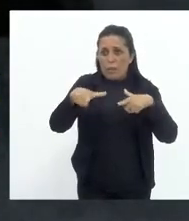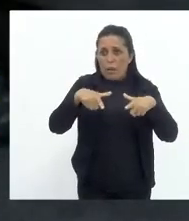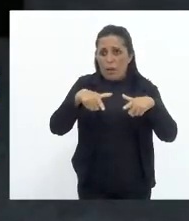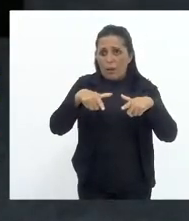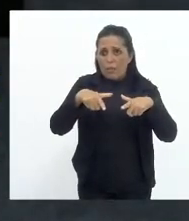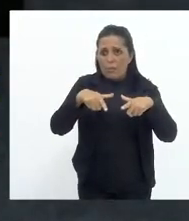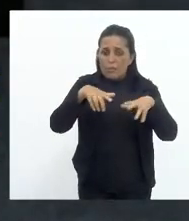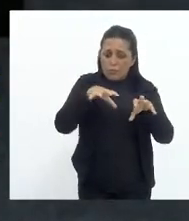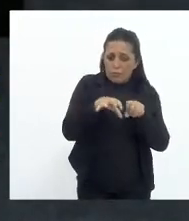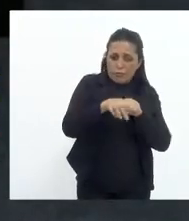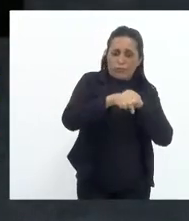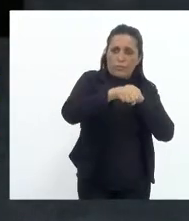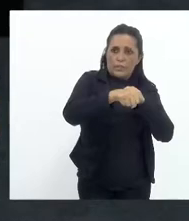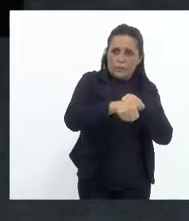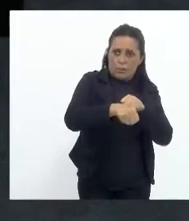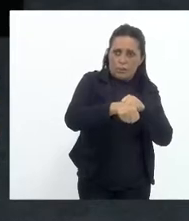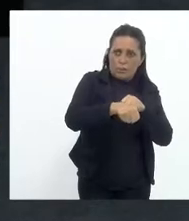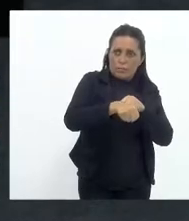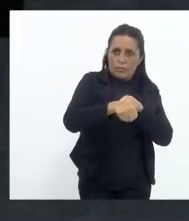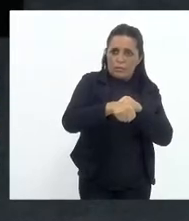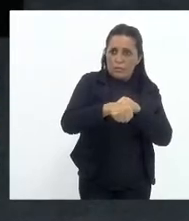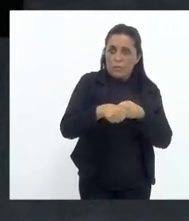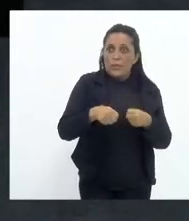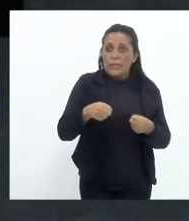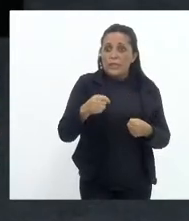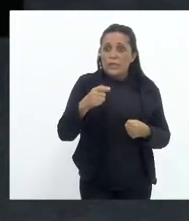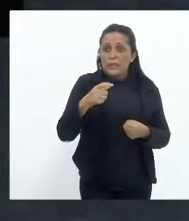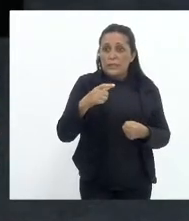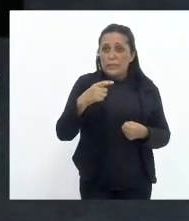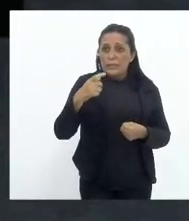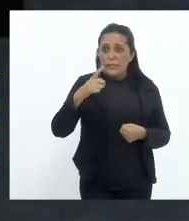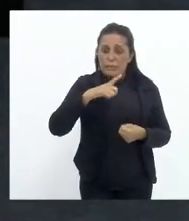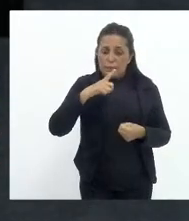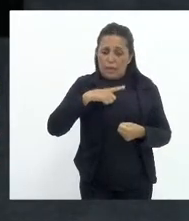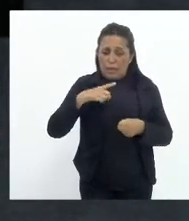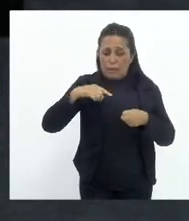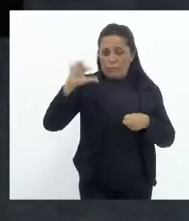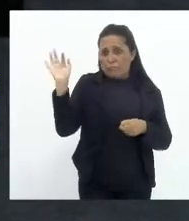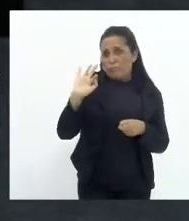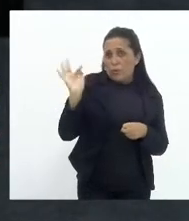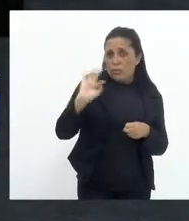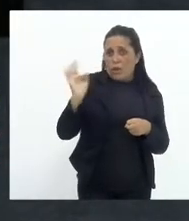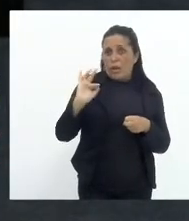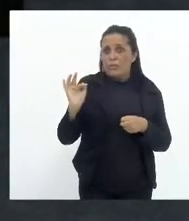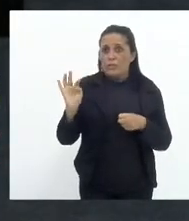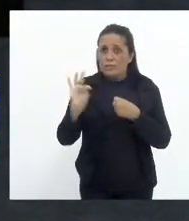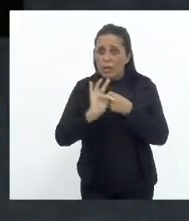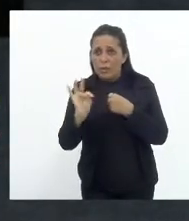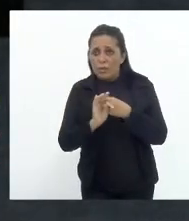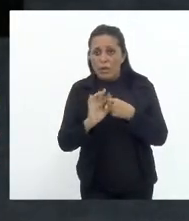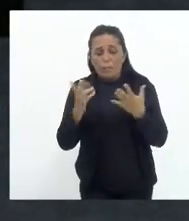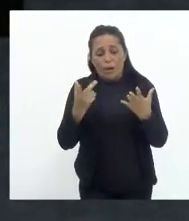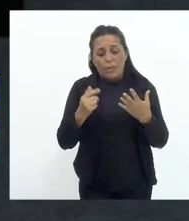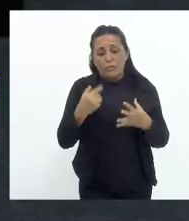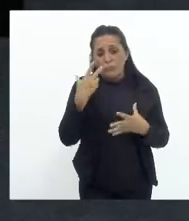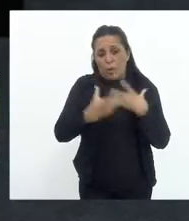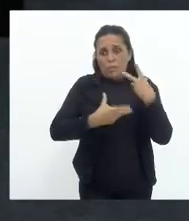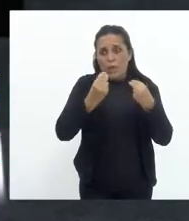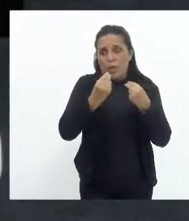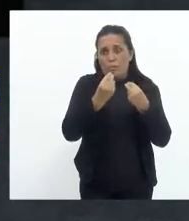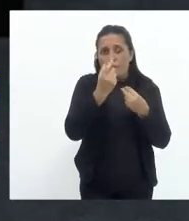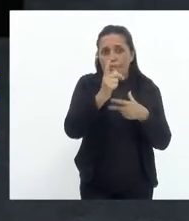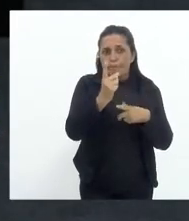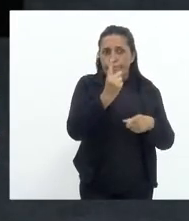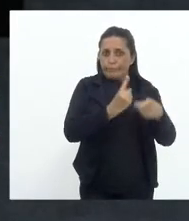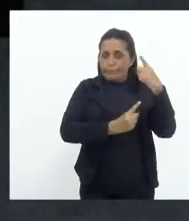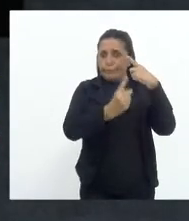essa sua altura sua formação né que você tem que tenha de Terceiro Grau o técnica e muitas vezes não recebem uma gratificação por isso então